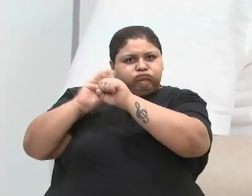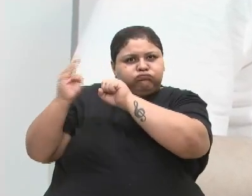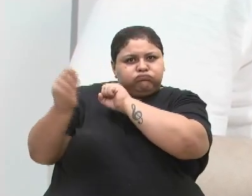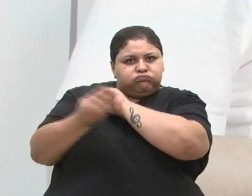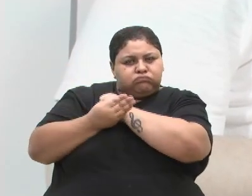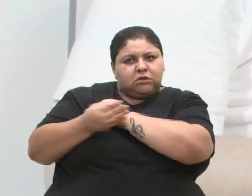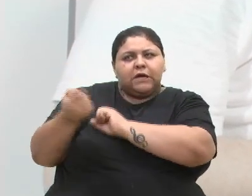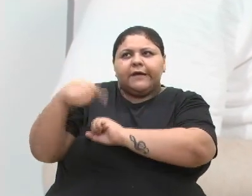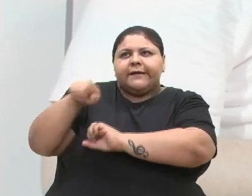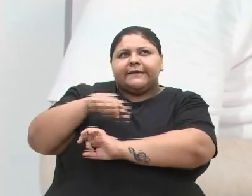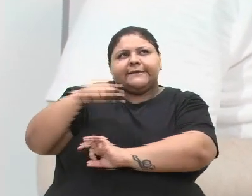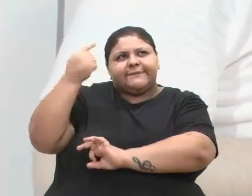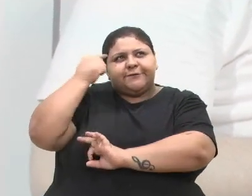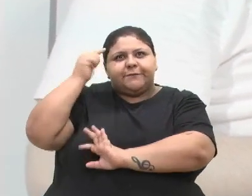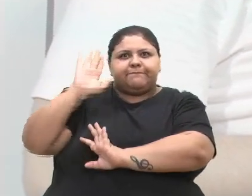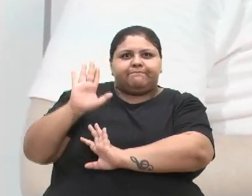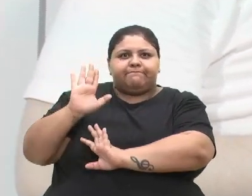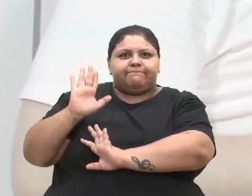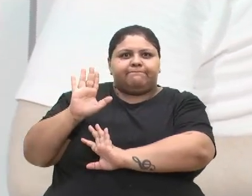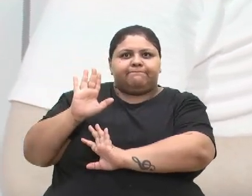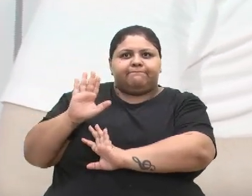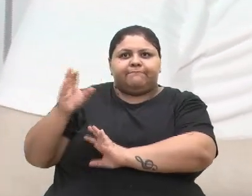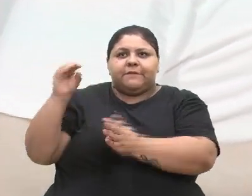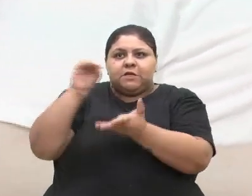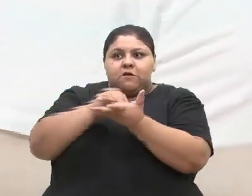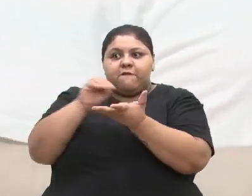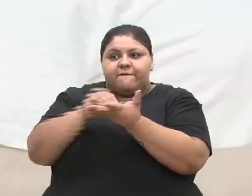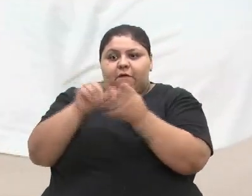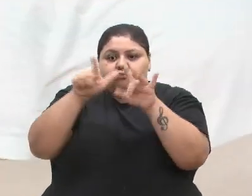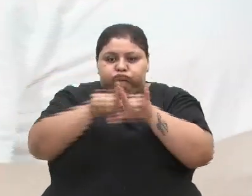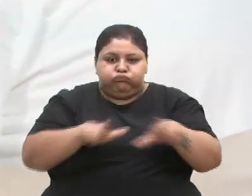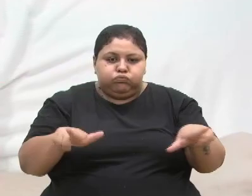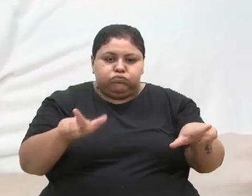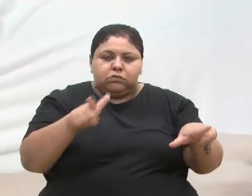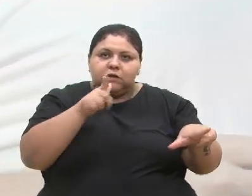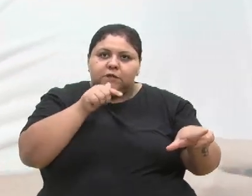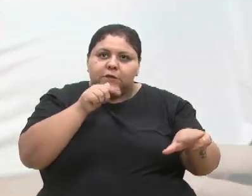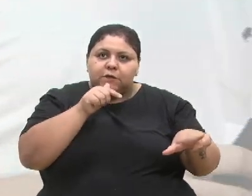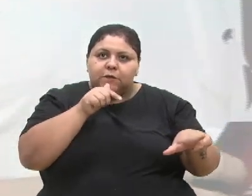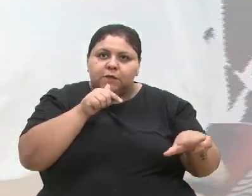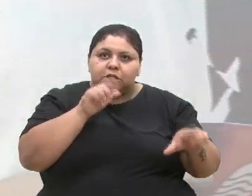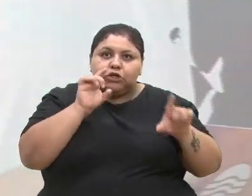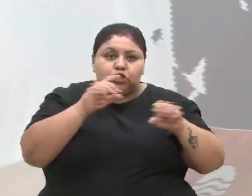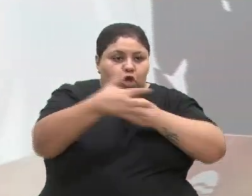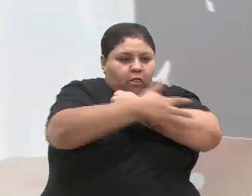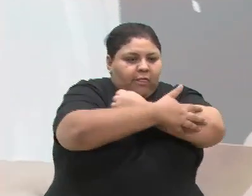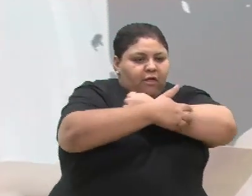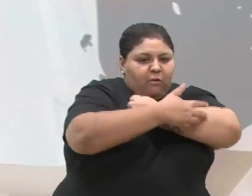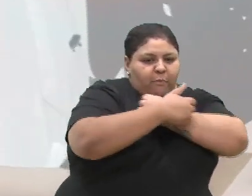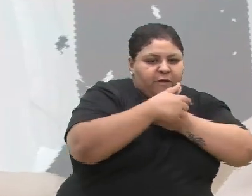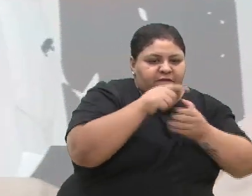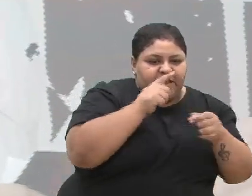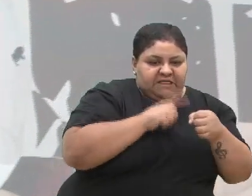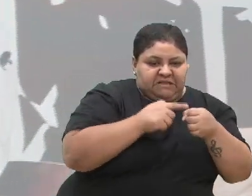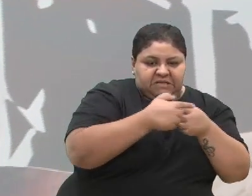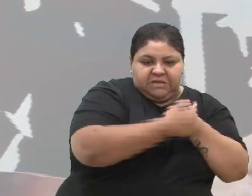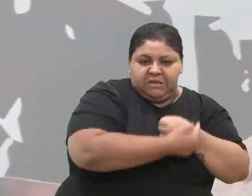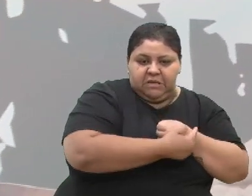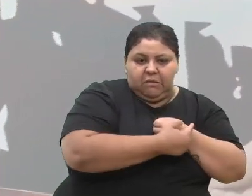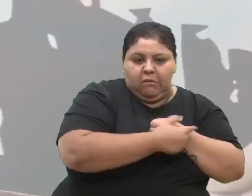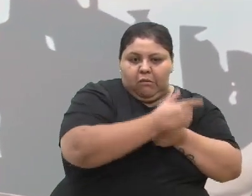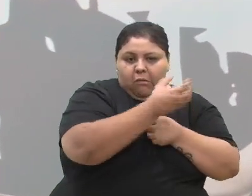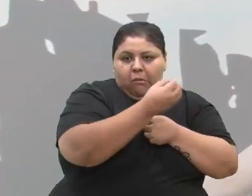gente pensa que, às vezes, a questão da falta de saneamento básico é apenas na periferia da nossa cidade ou em um